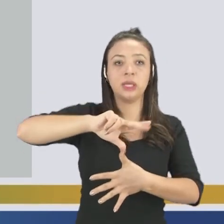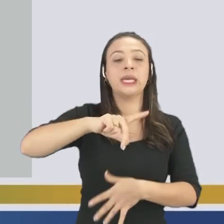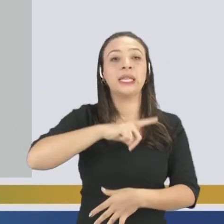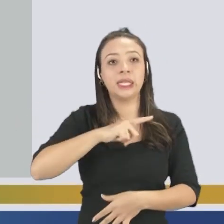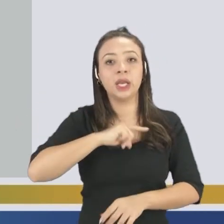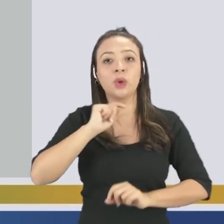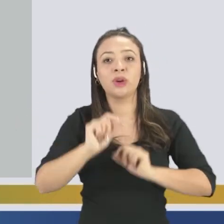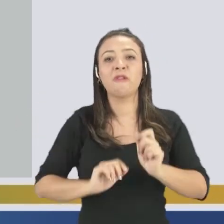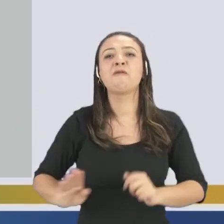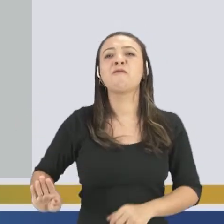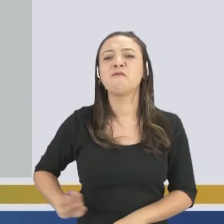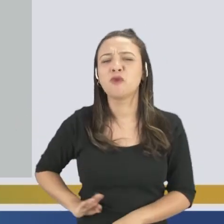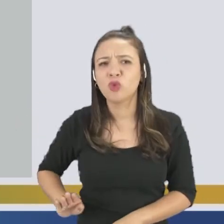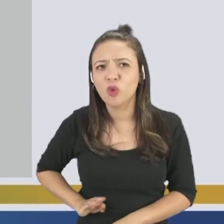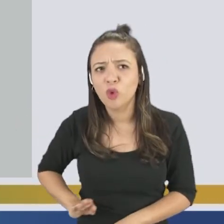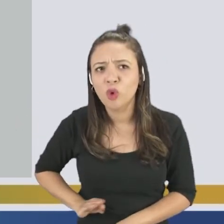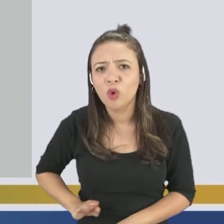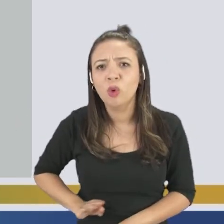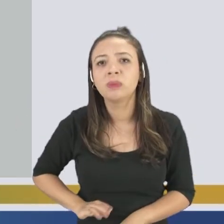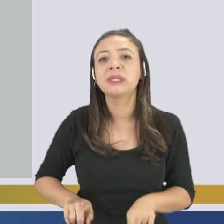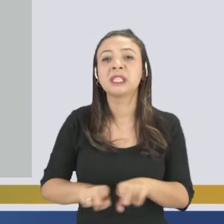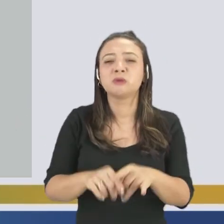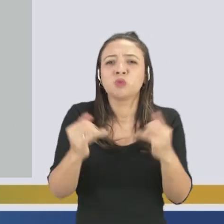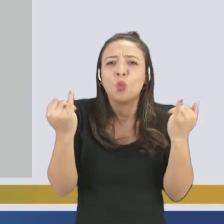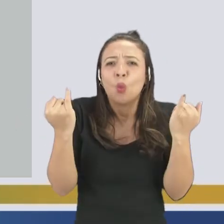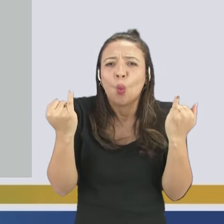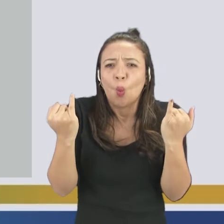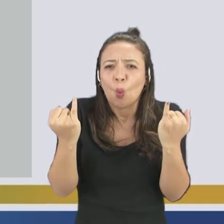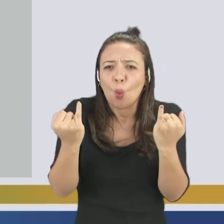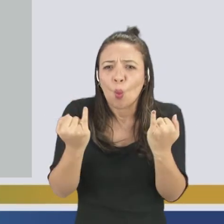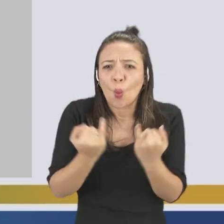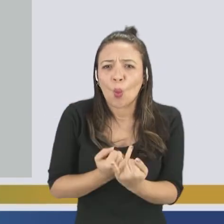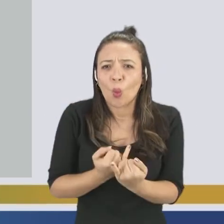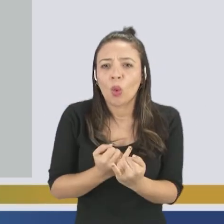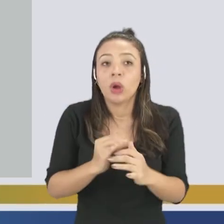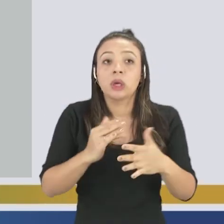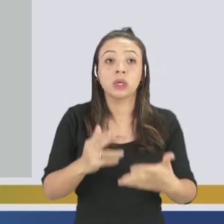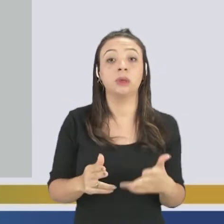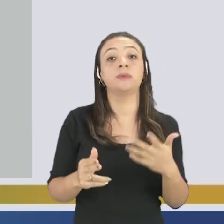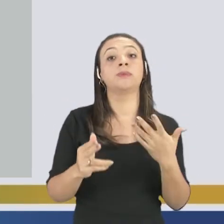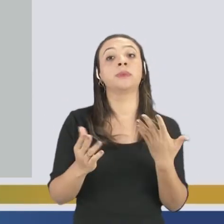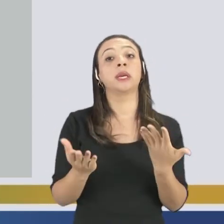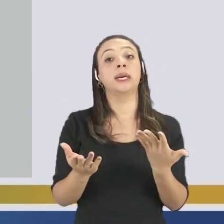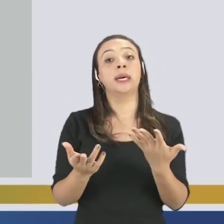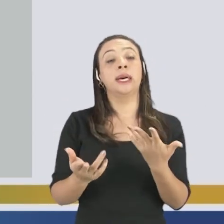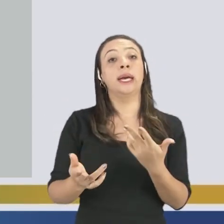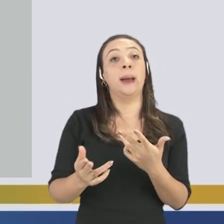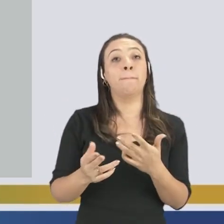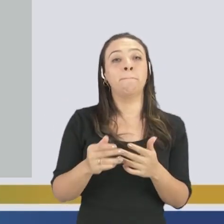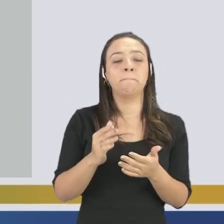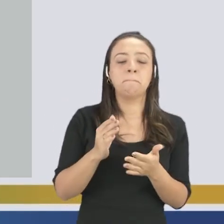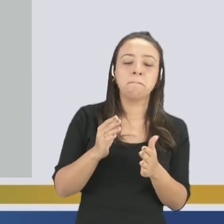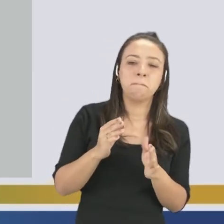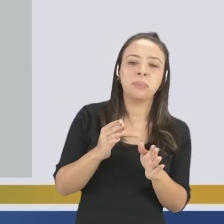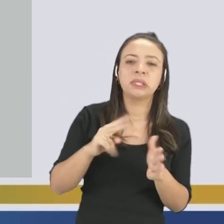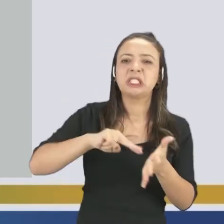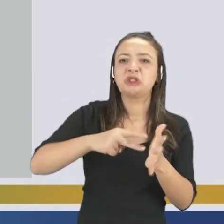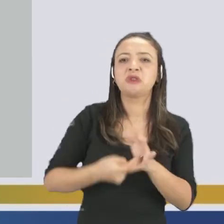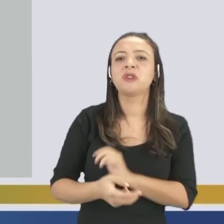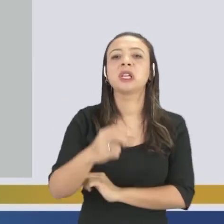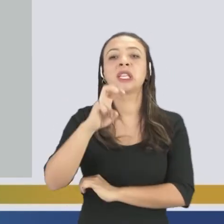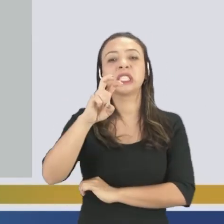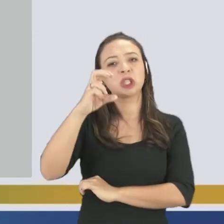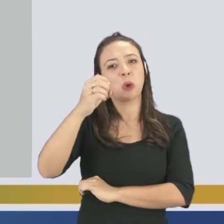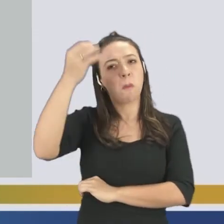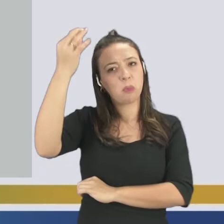de fome e de desnutrição. Ou seja, na América Latina, praticamente 50% da